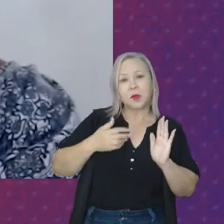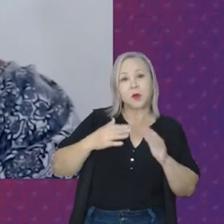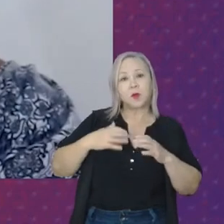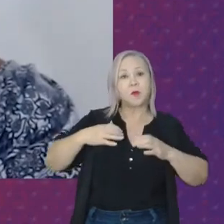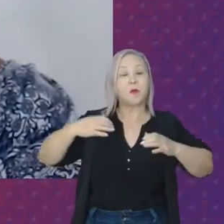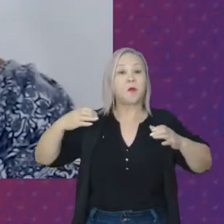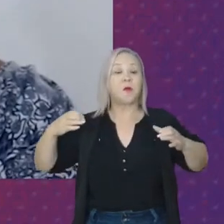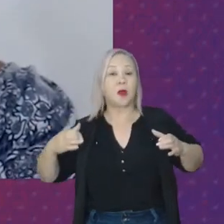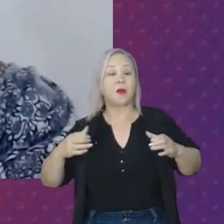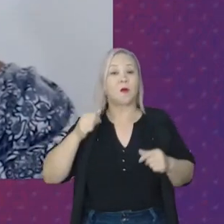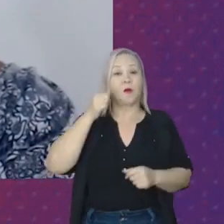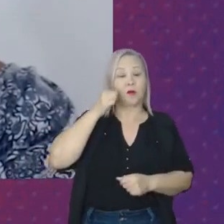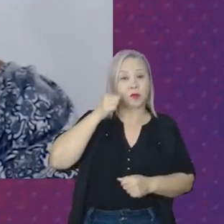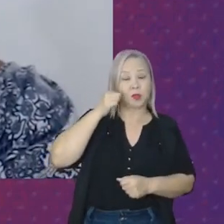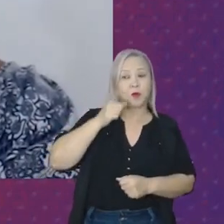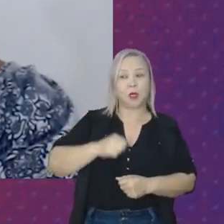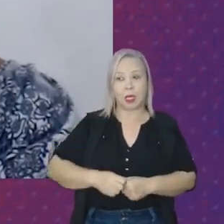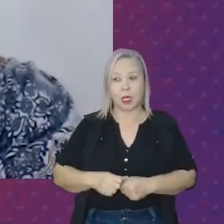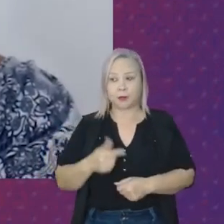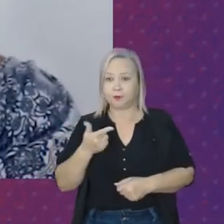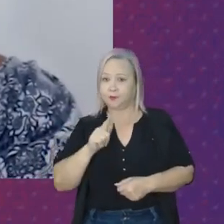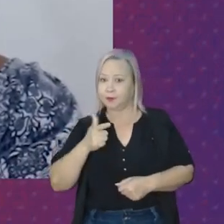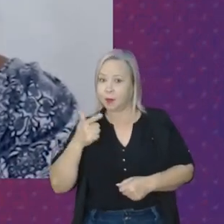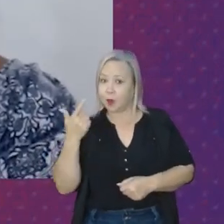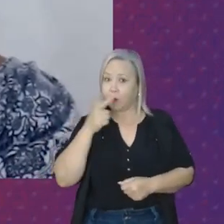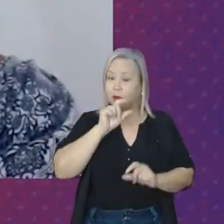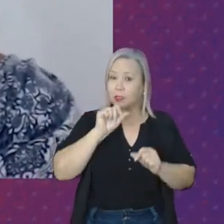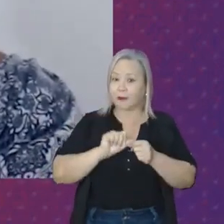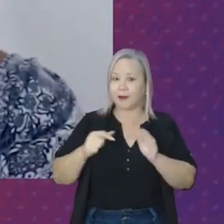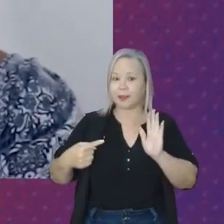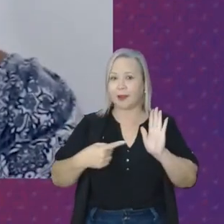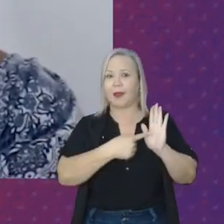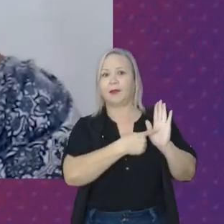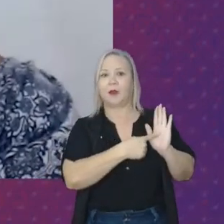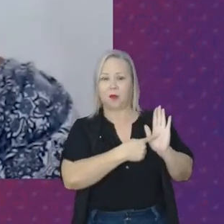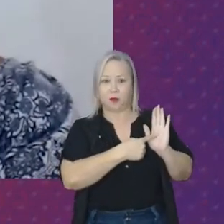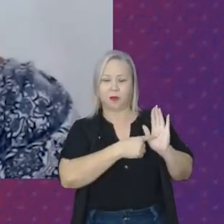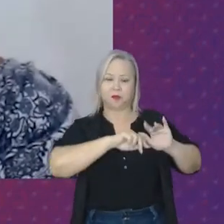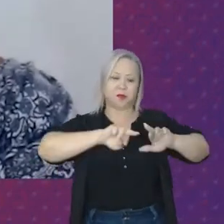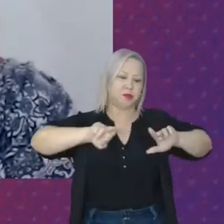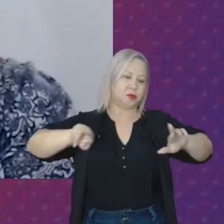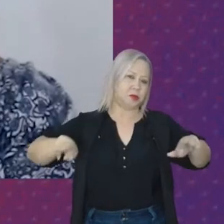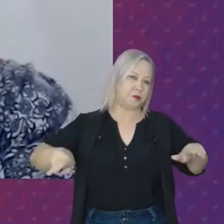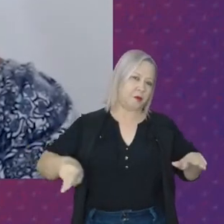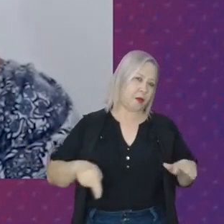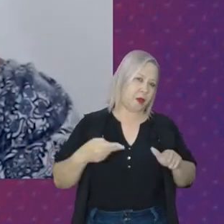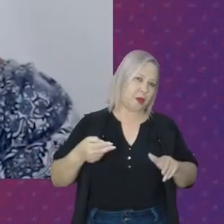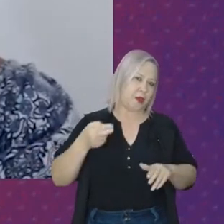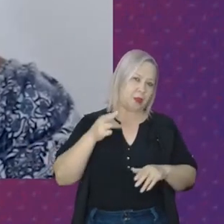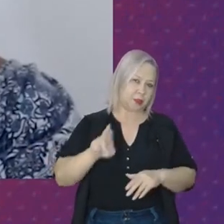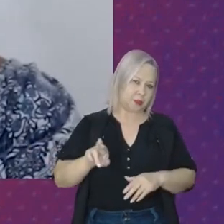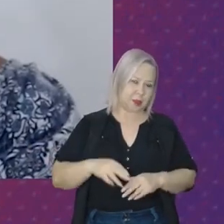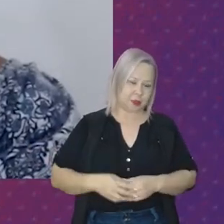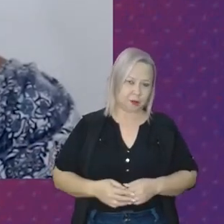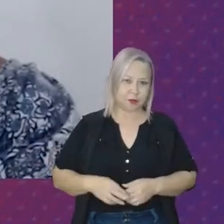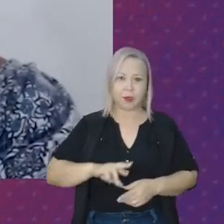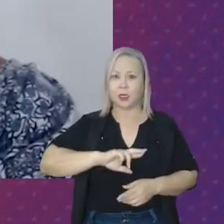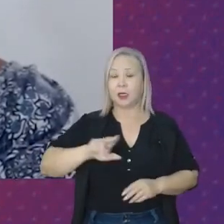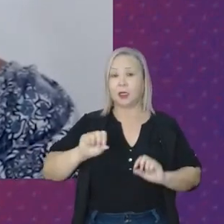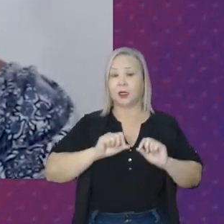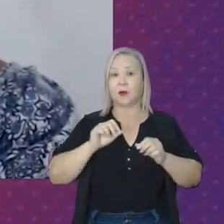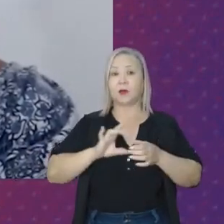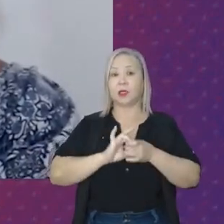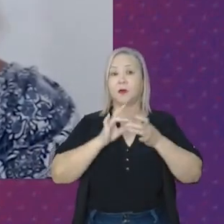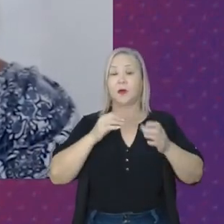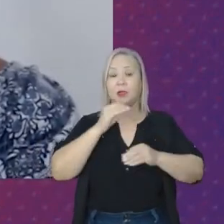de mulheres que não conseguem fazer a denúncia por diversos motivos, né? Porque não conseguem se libertar do ciclo